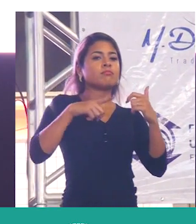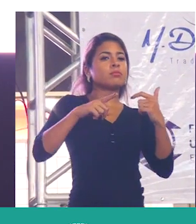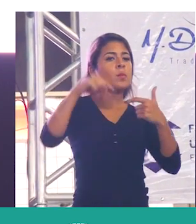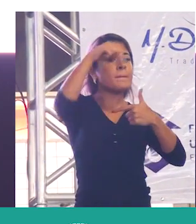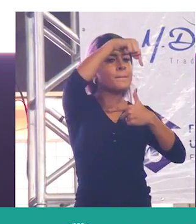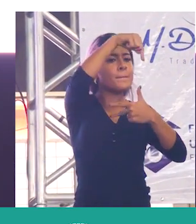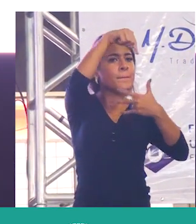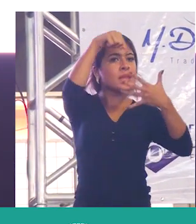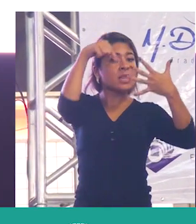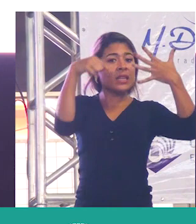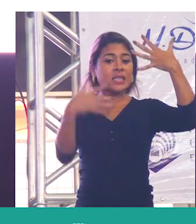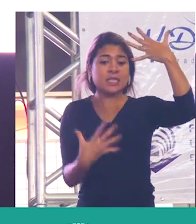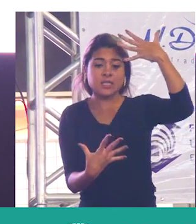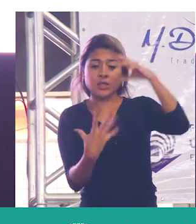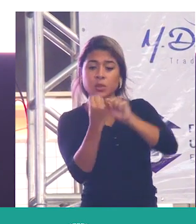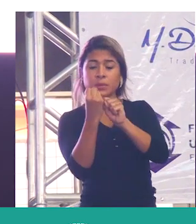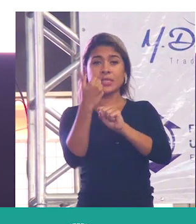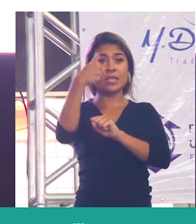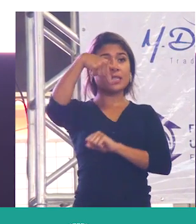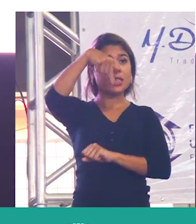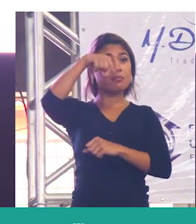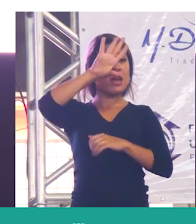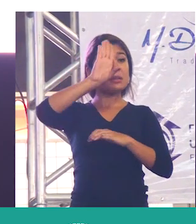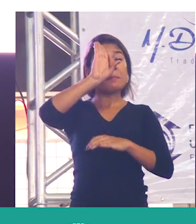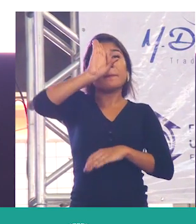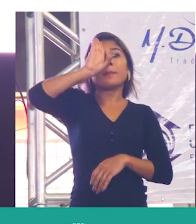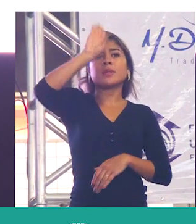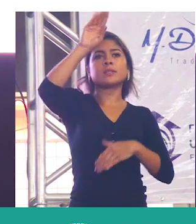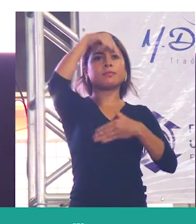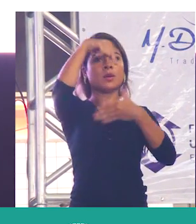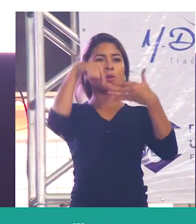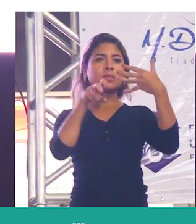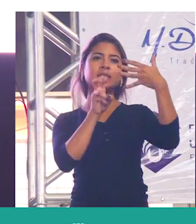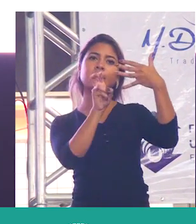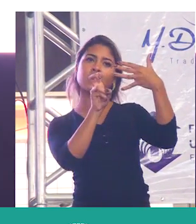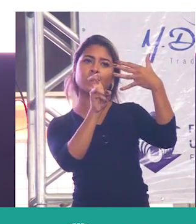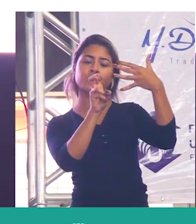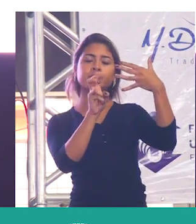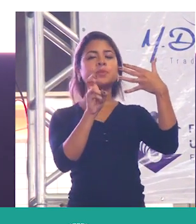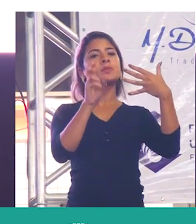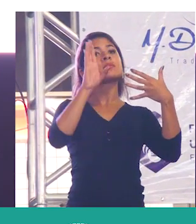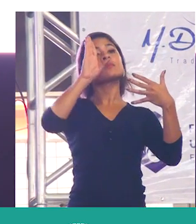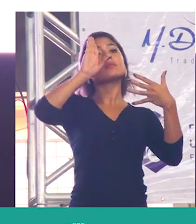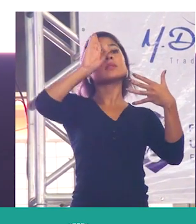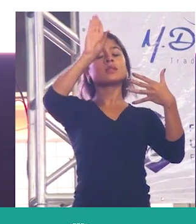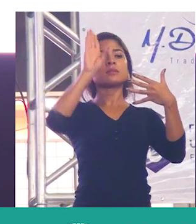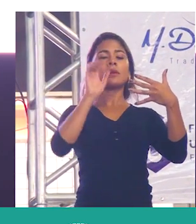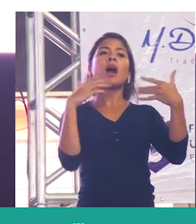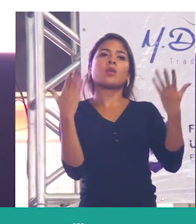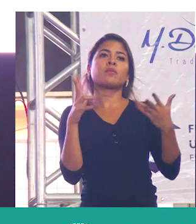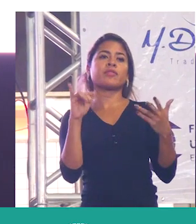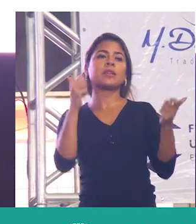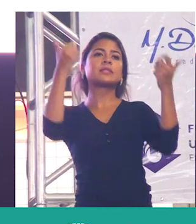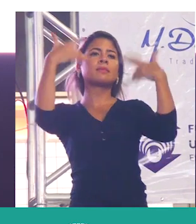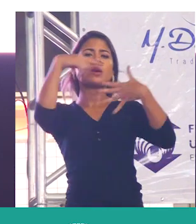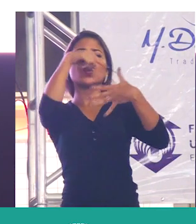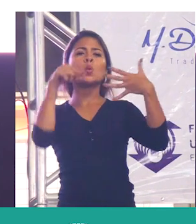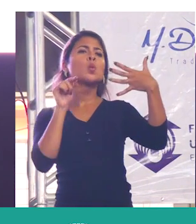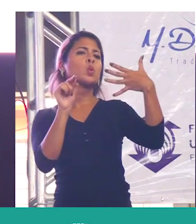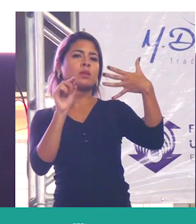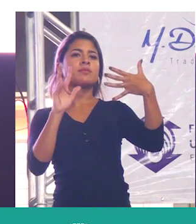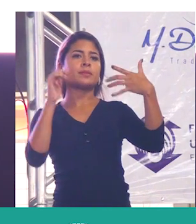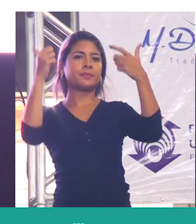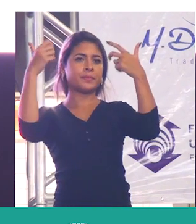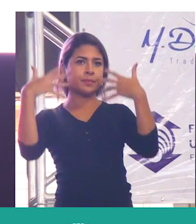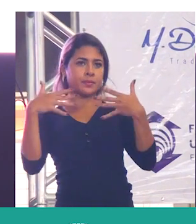mais importantes que nós temos. Vamos falar sobre eles agora, mas, pessoal, o